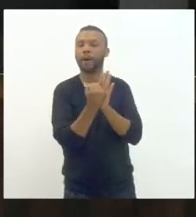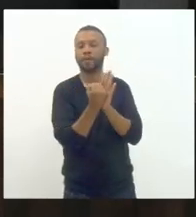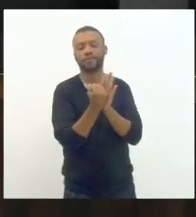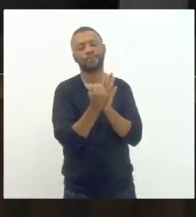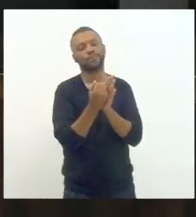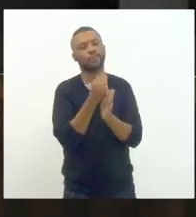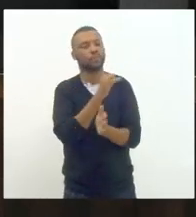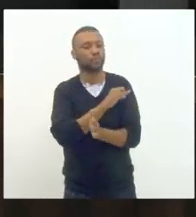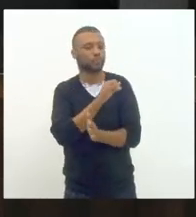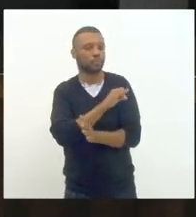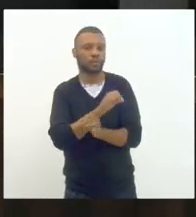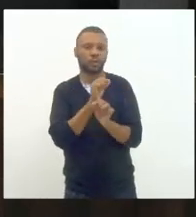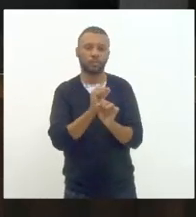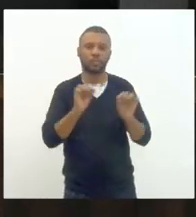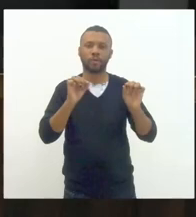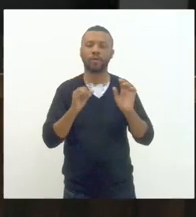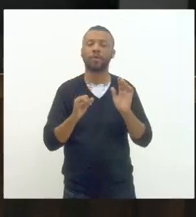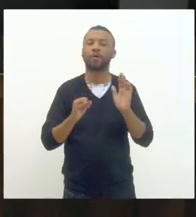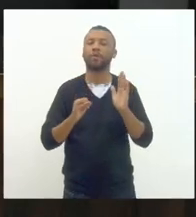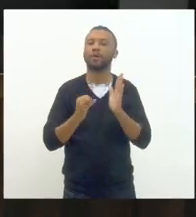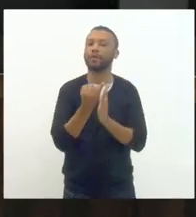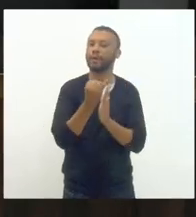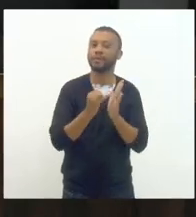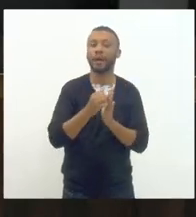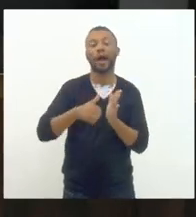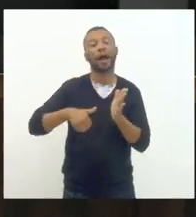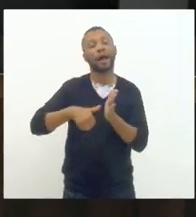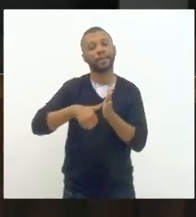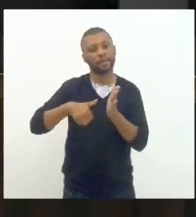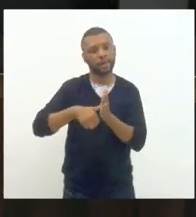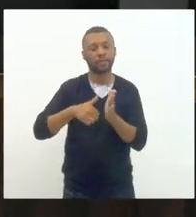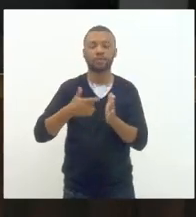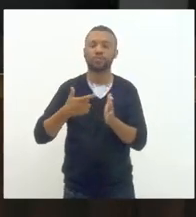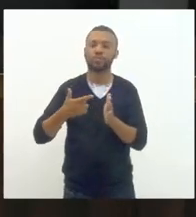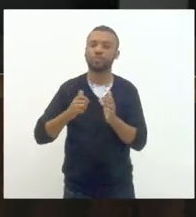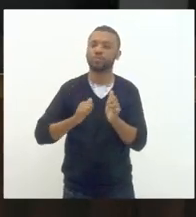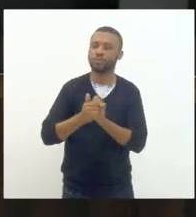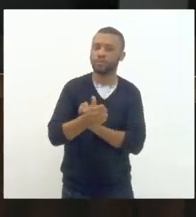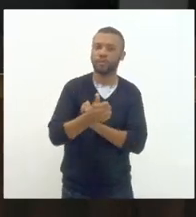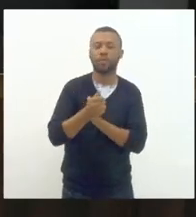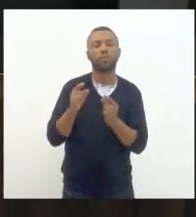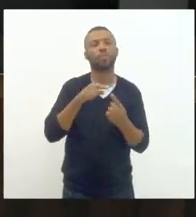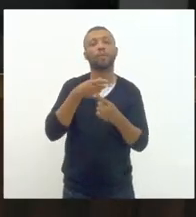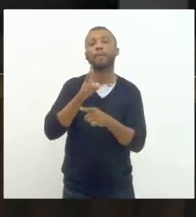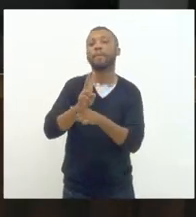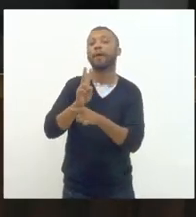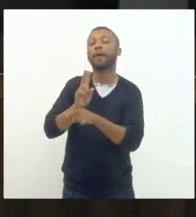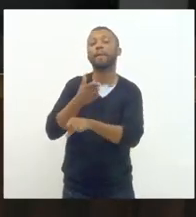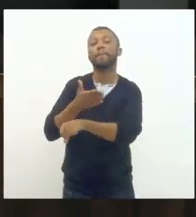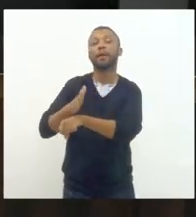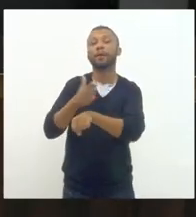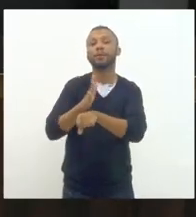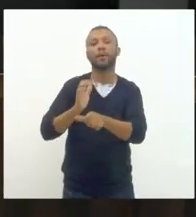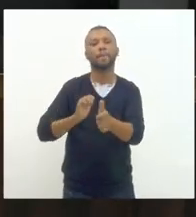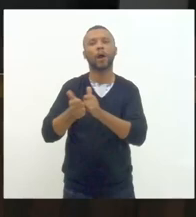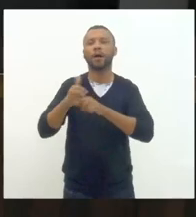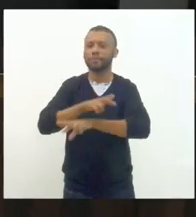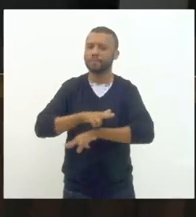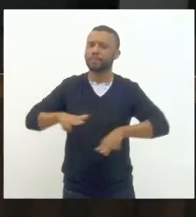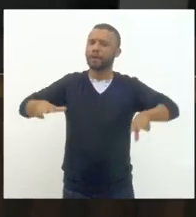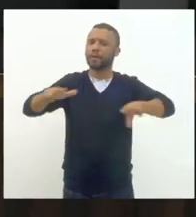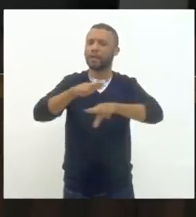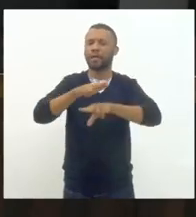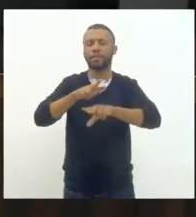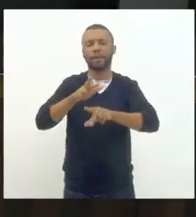Janeiro o Irajá Atlético Clube para fim de preservar a prática poliesportiva, a saúde e o bem-estar de toda